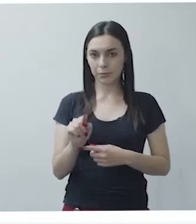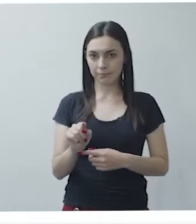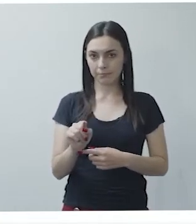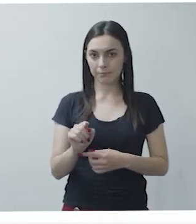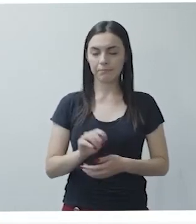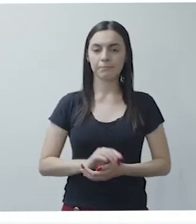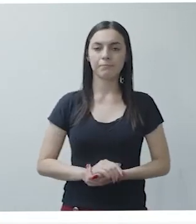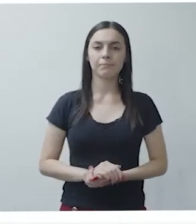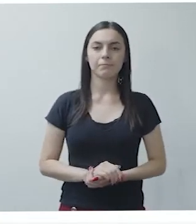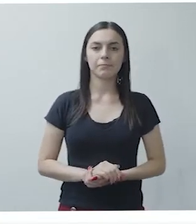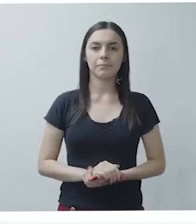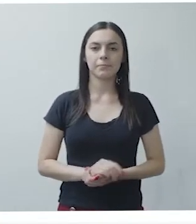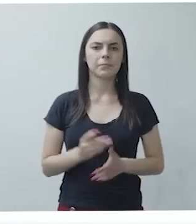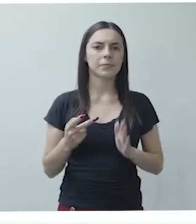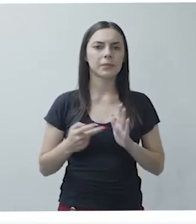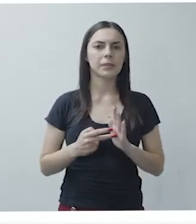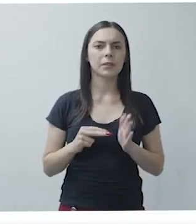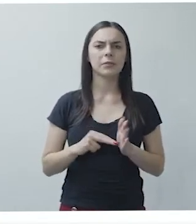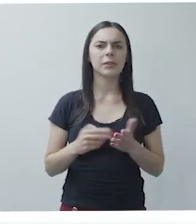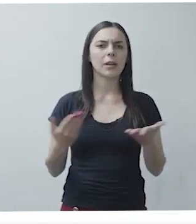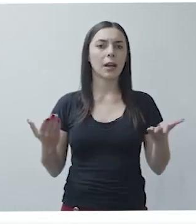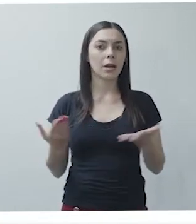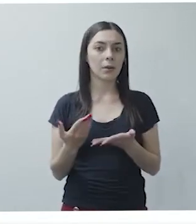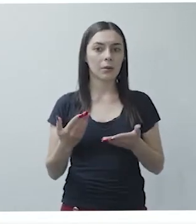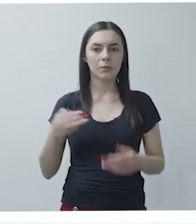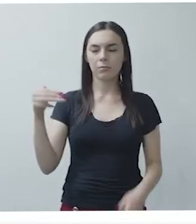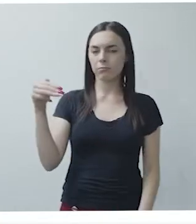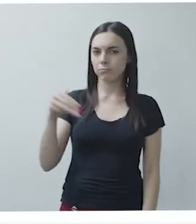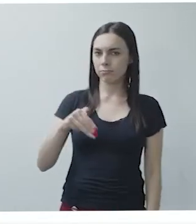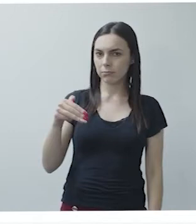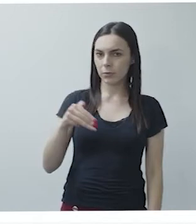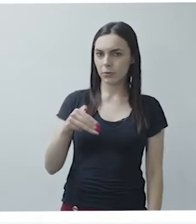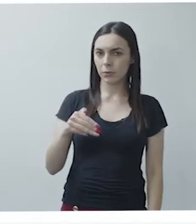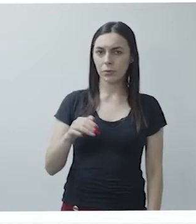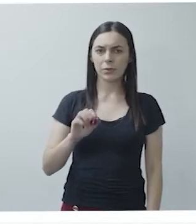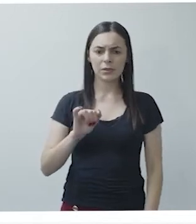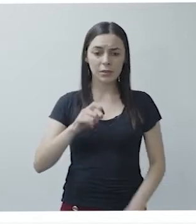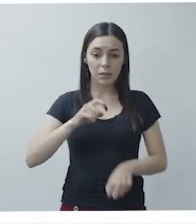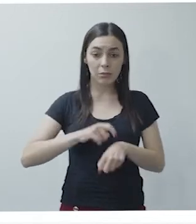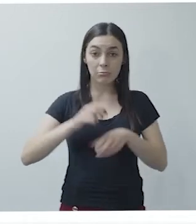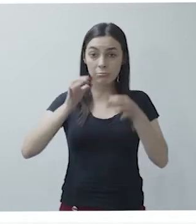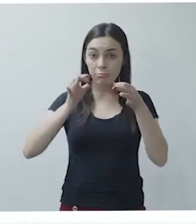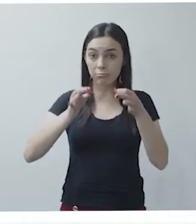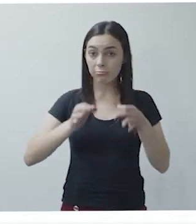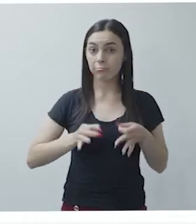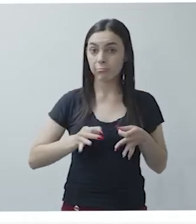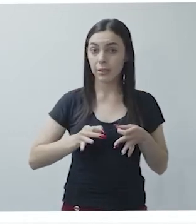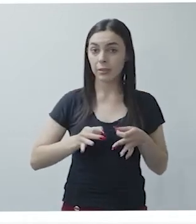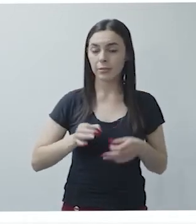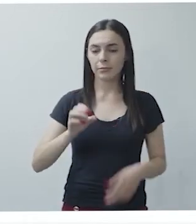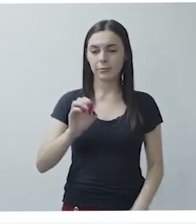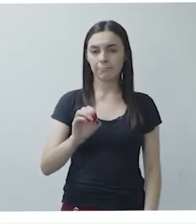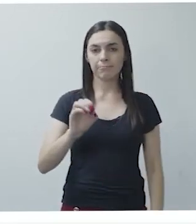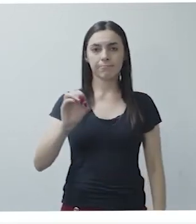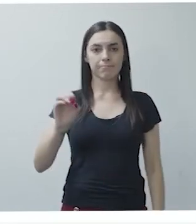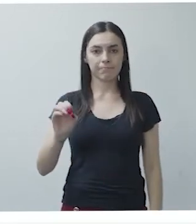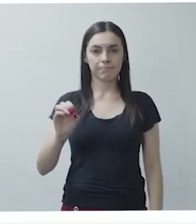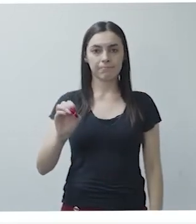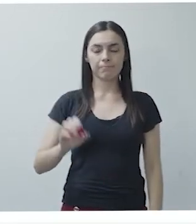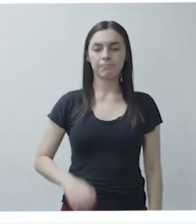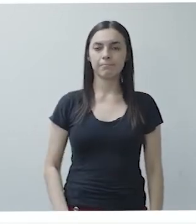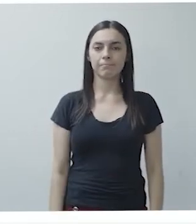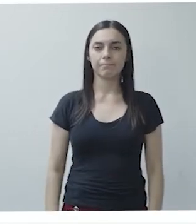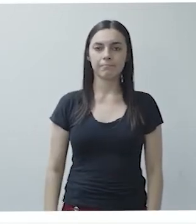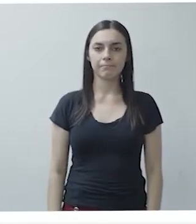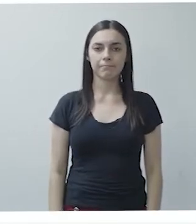pontinhos, significa que vem os minutos, né? Então, se é uma hora exata, nós vamos colocar 0 e